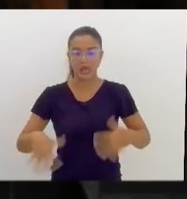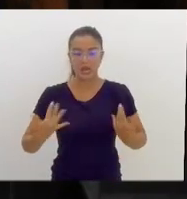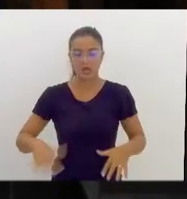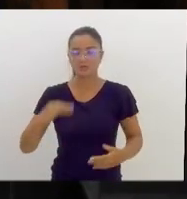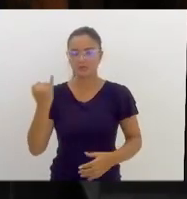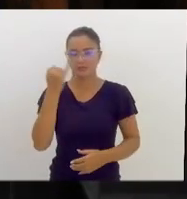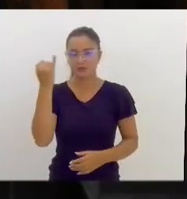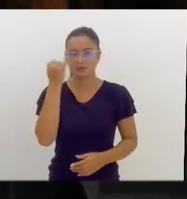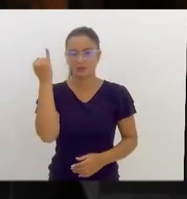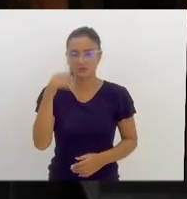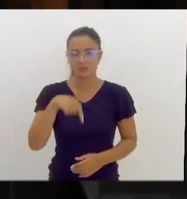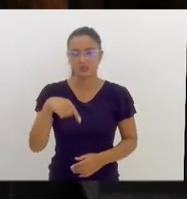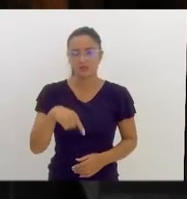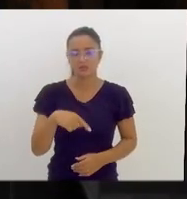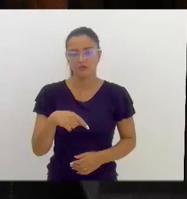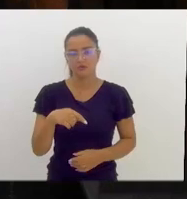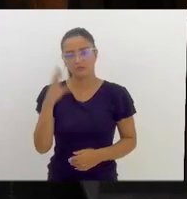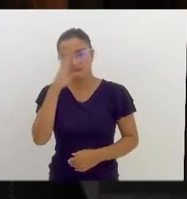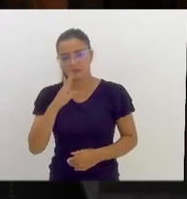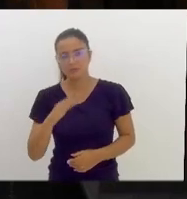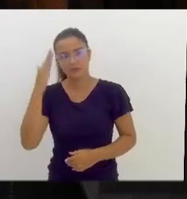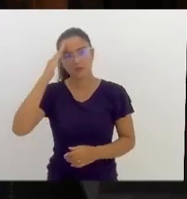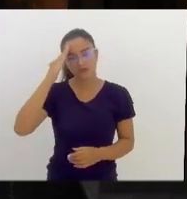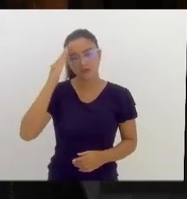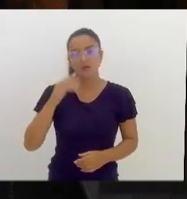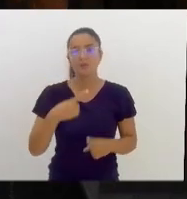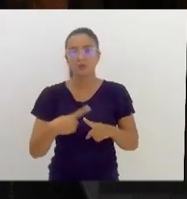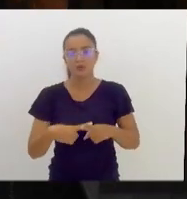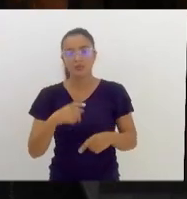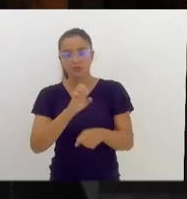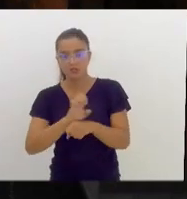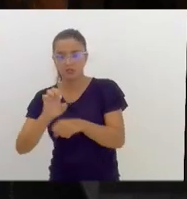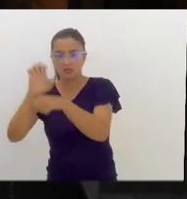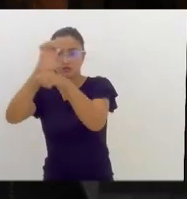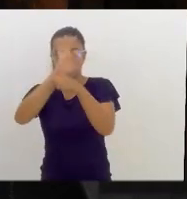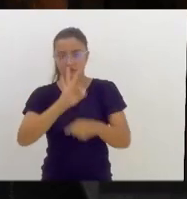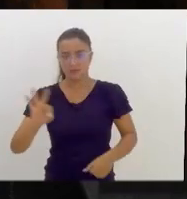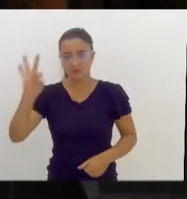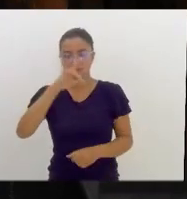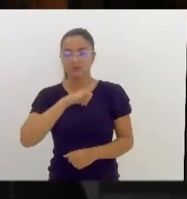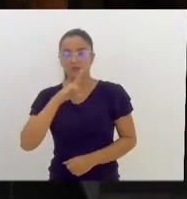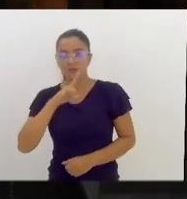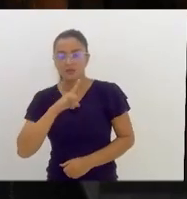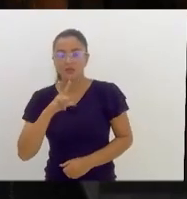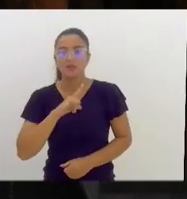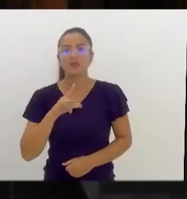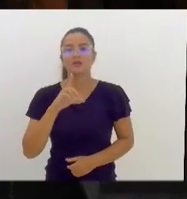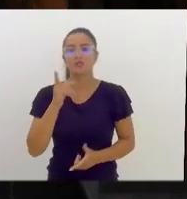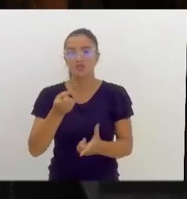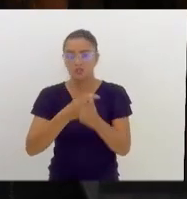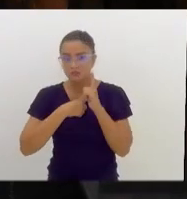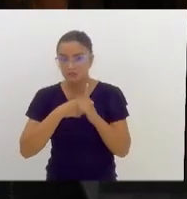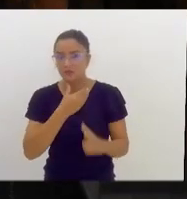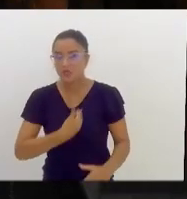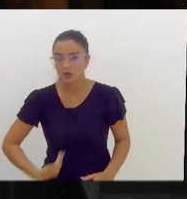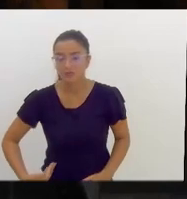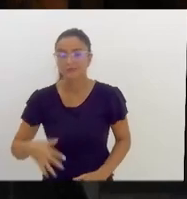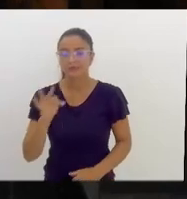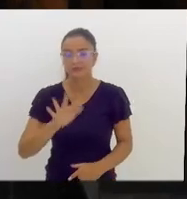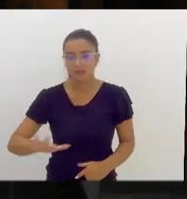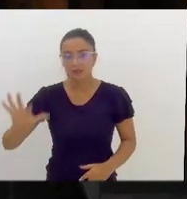o Pacto Federativo. Todos os estados da federação têm dívidas com o governo federal que, se não são